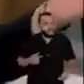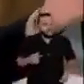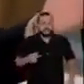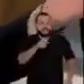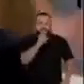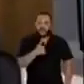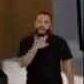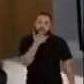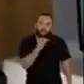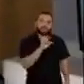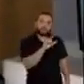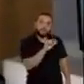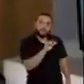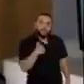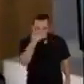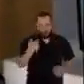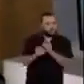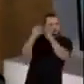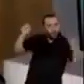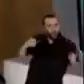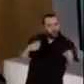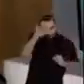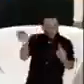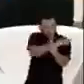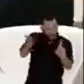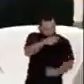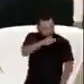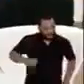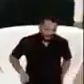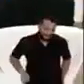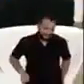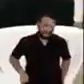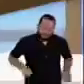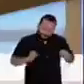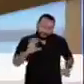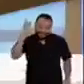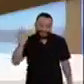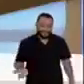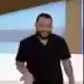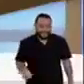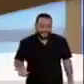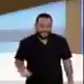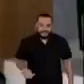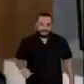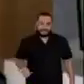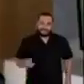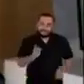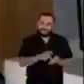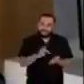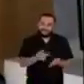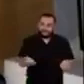e isso pode se arriscar ainda levar um tapa é mais do que correto é